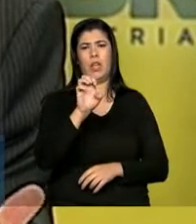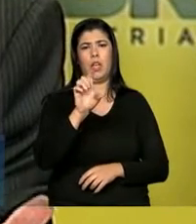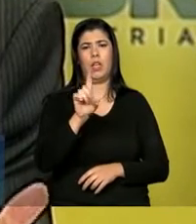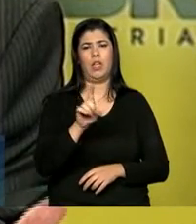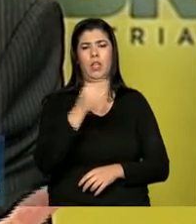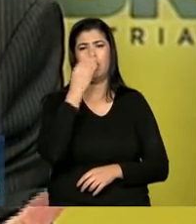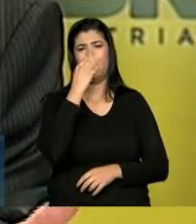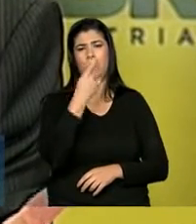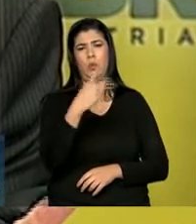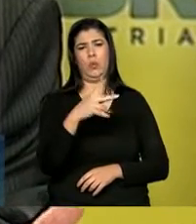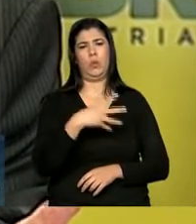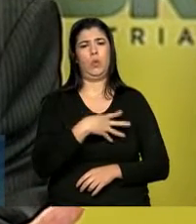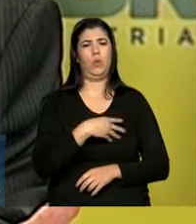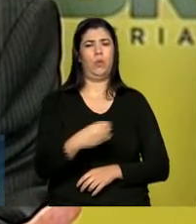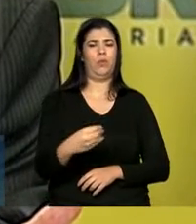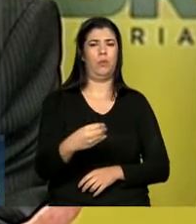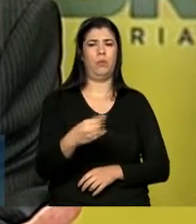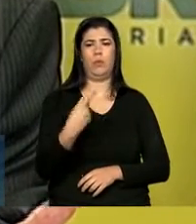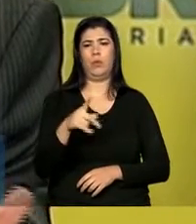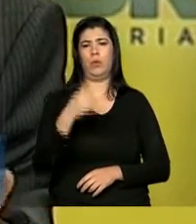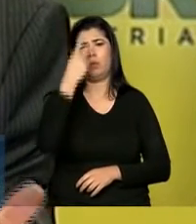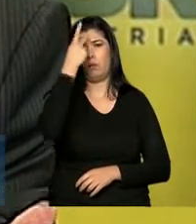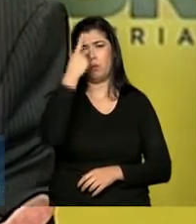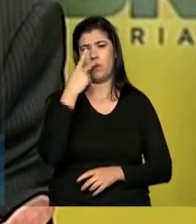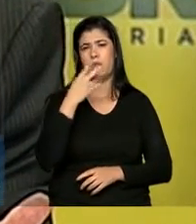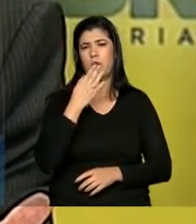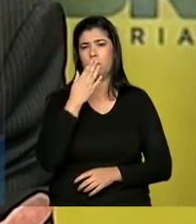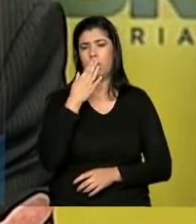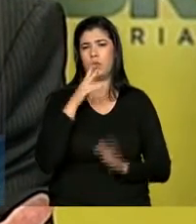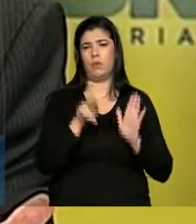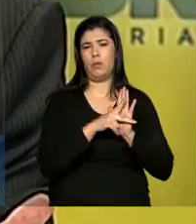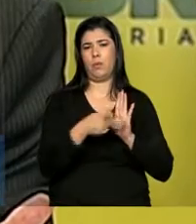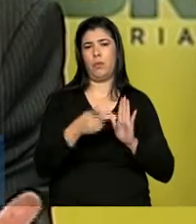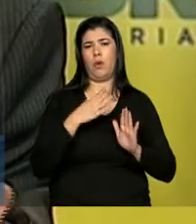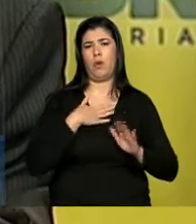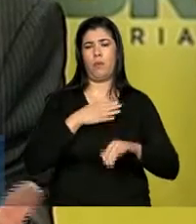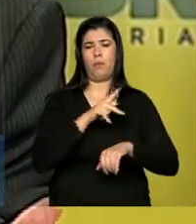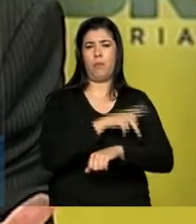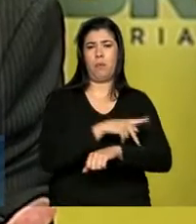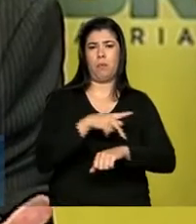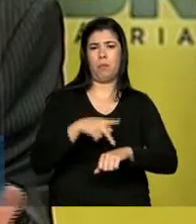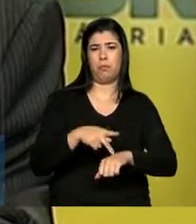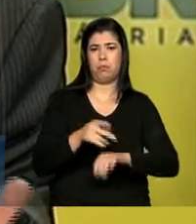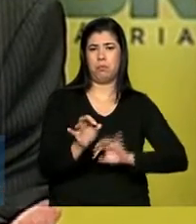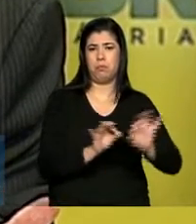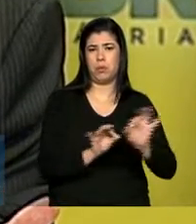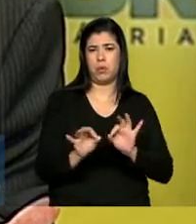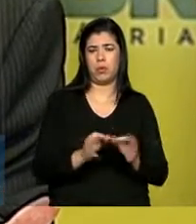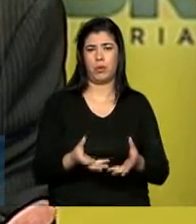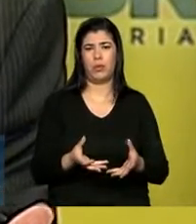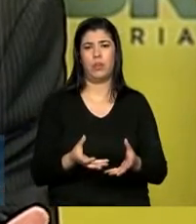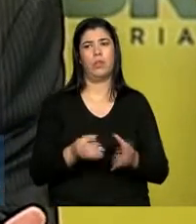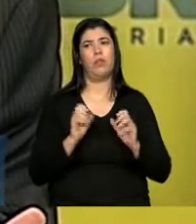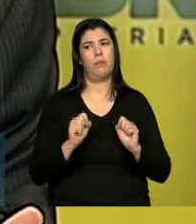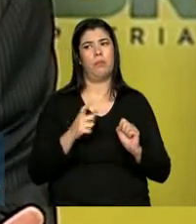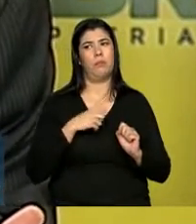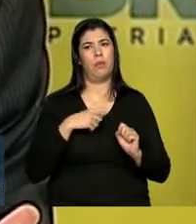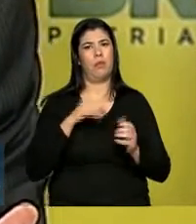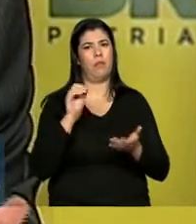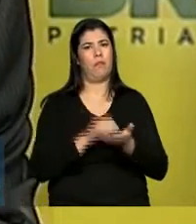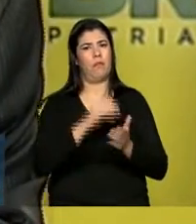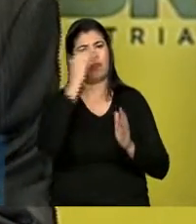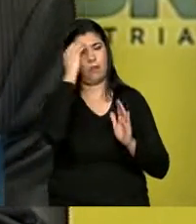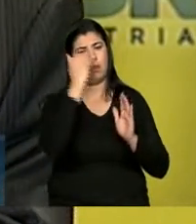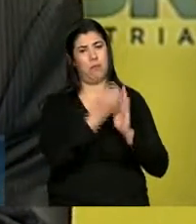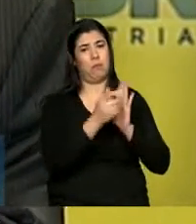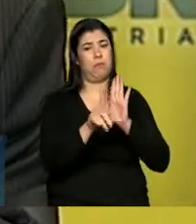seu filho não se alinha com o nosso processo pedagógico, isso pode ser complicado. E pode ser até que entre alguma ilegalidade